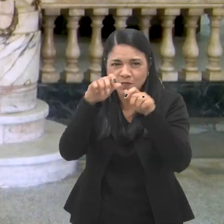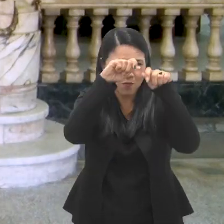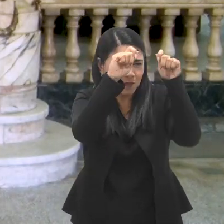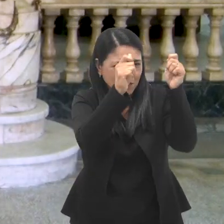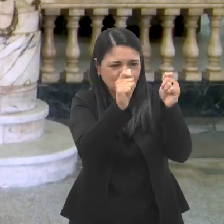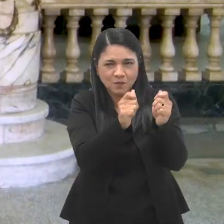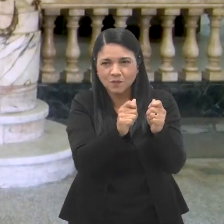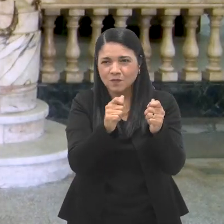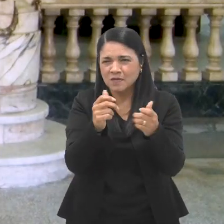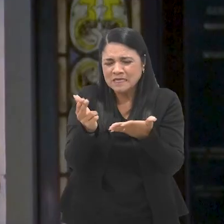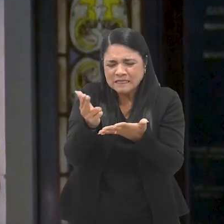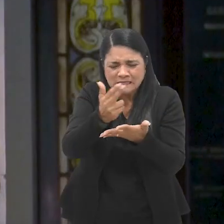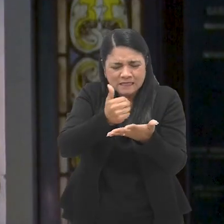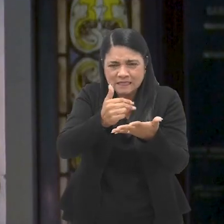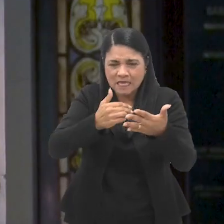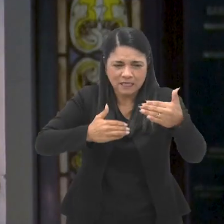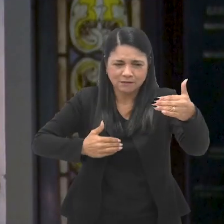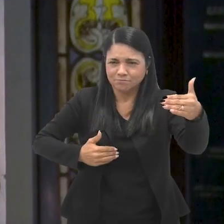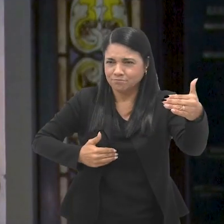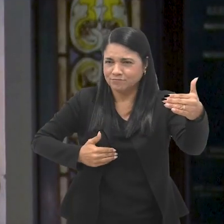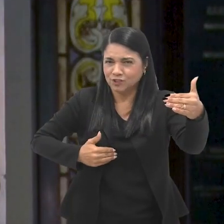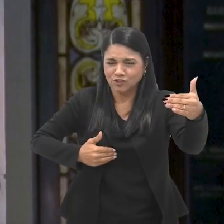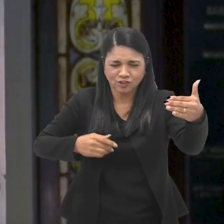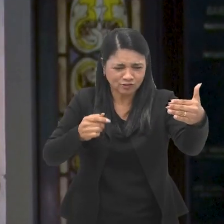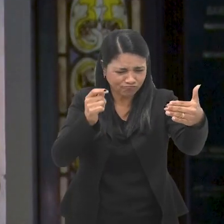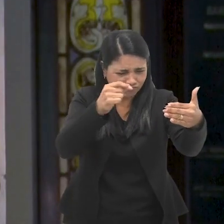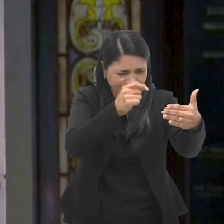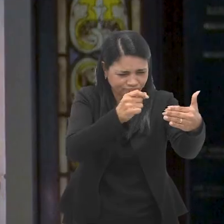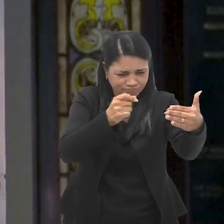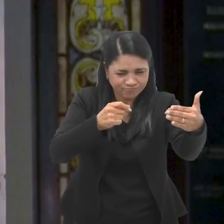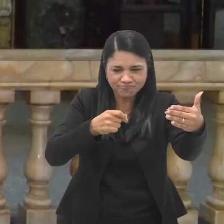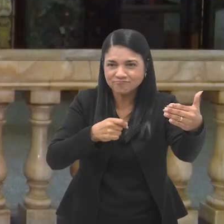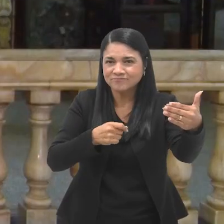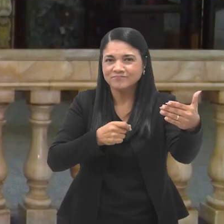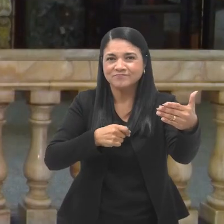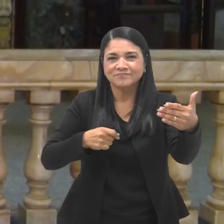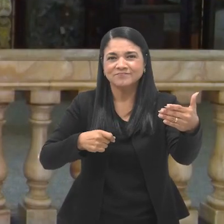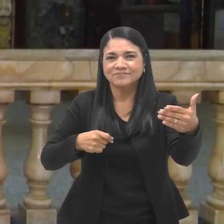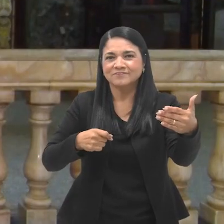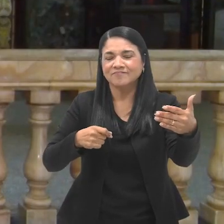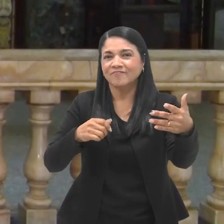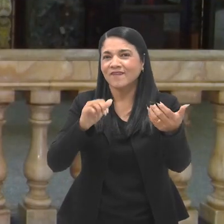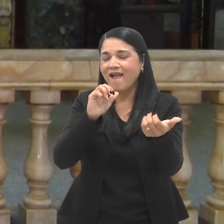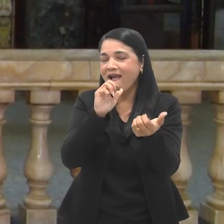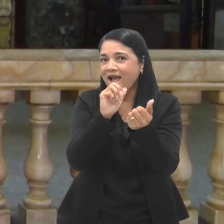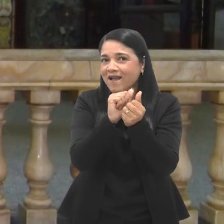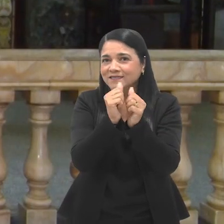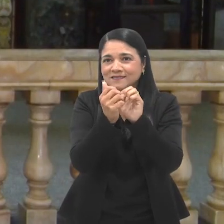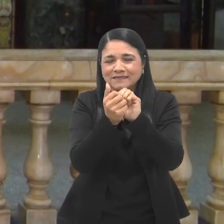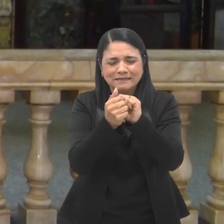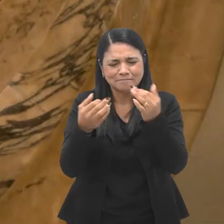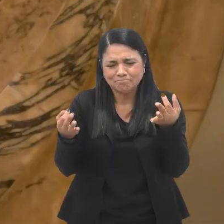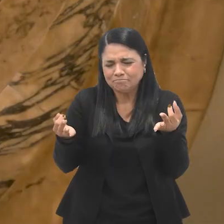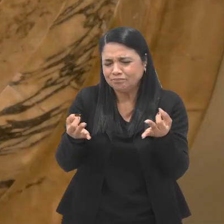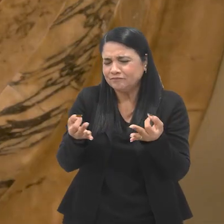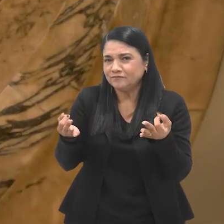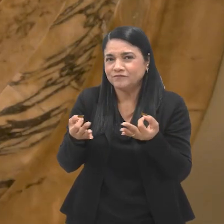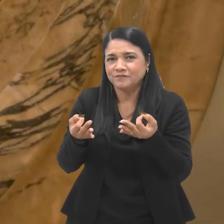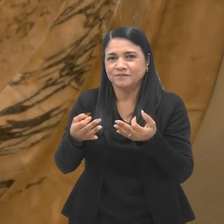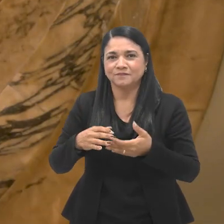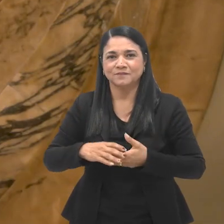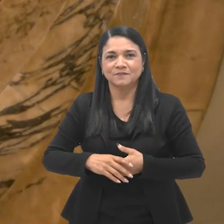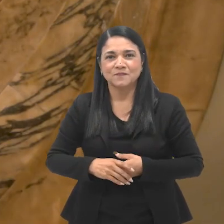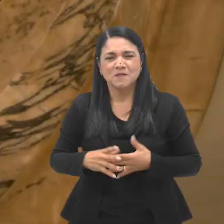monumentos, essas esculturas, todas desenhadas no quadrado. Em pranchetas, mandadas fazer. O artesanato disso